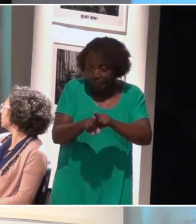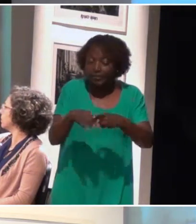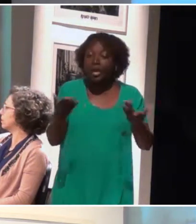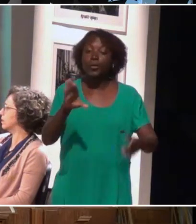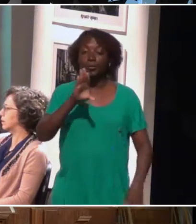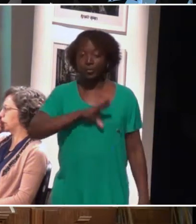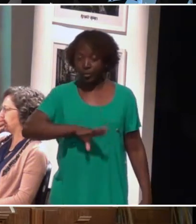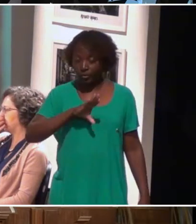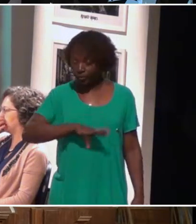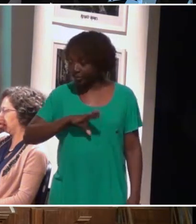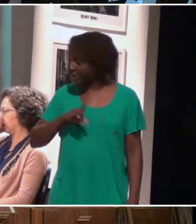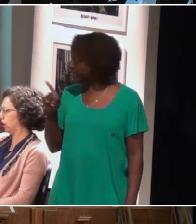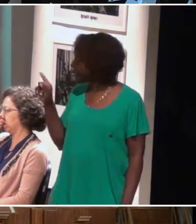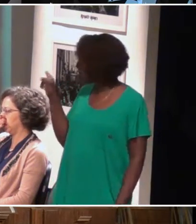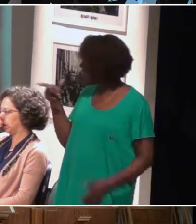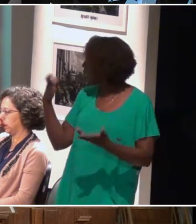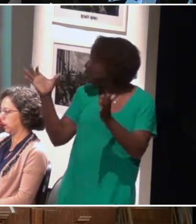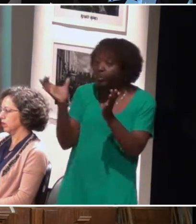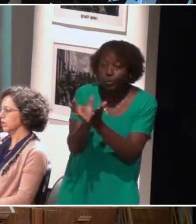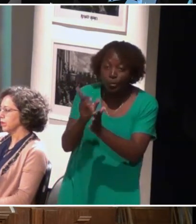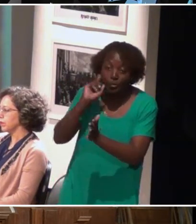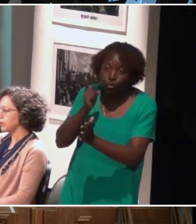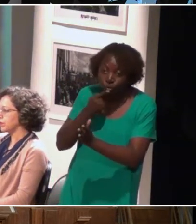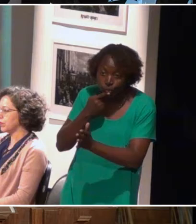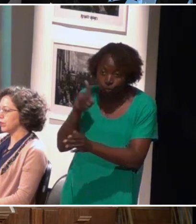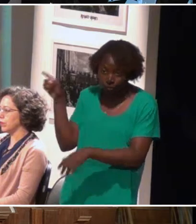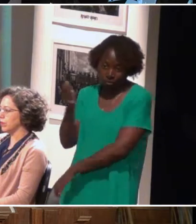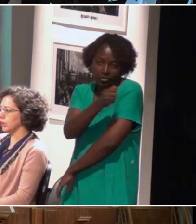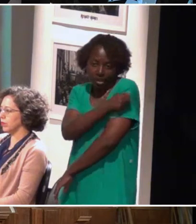aqui. Essa aqui é a turminha de surdos da rede.